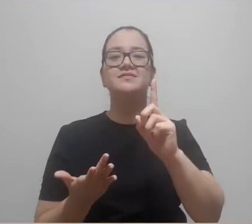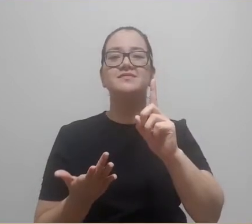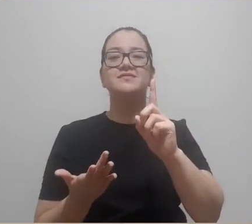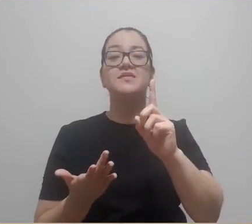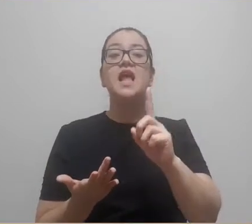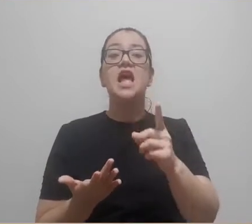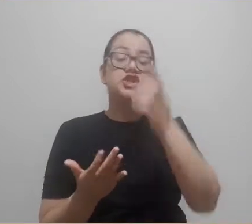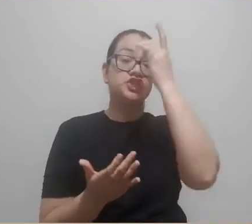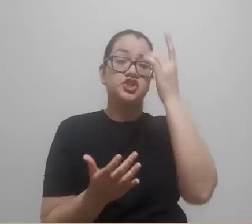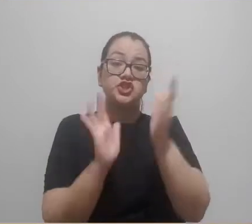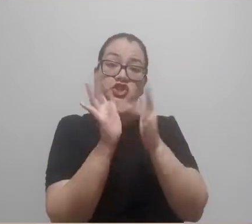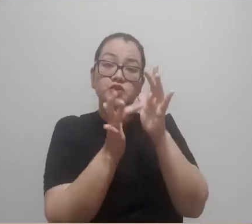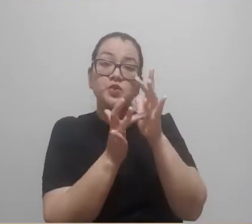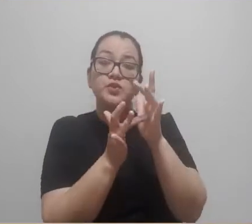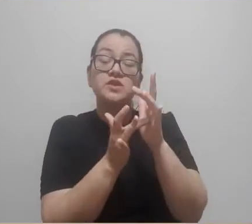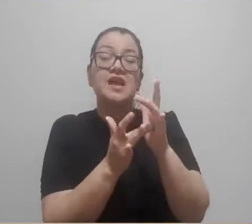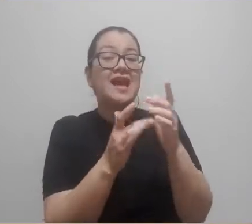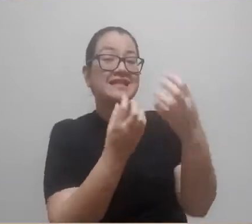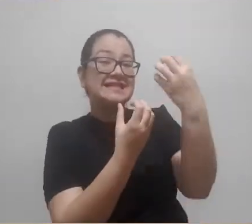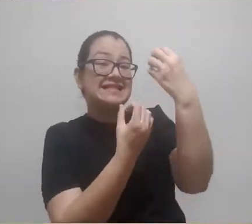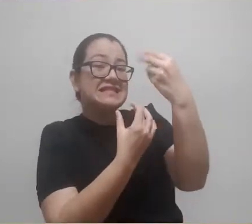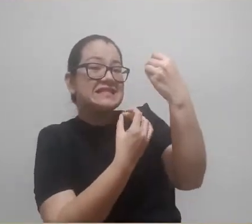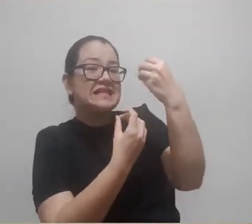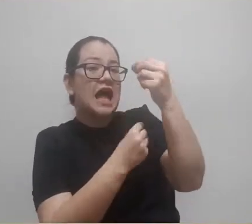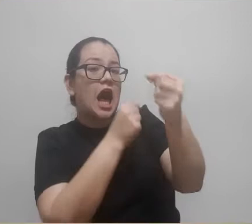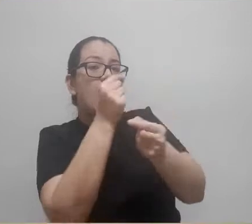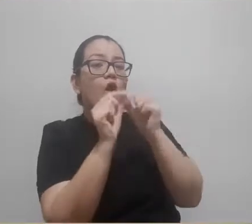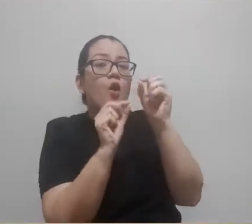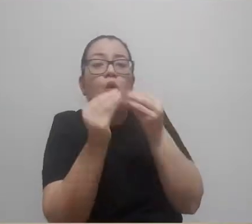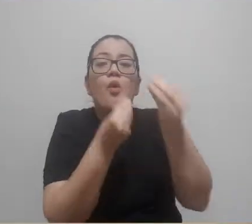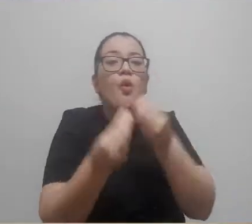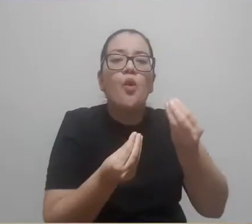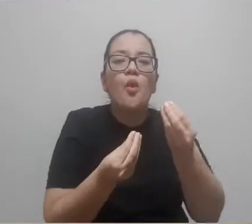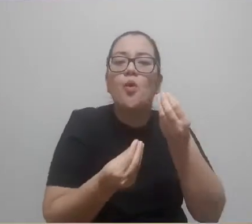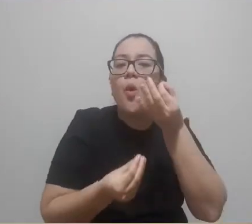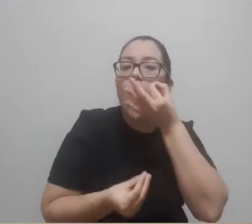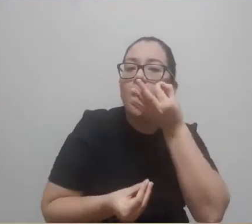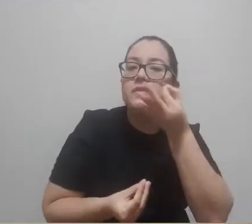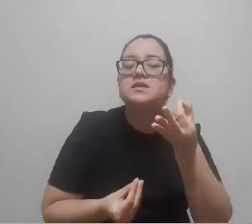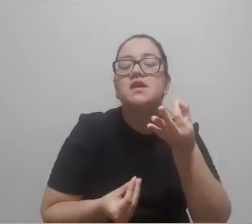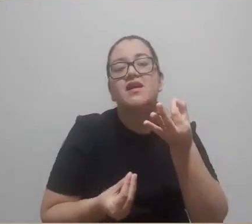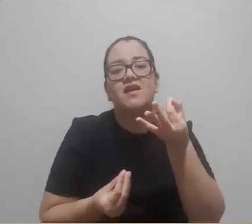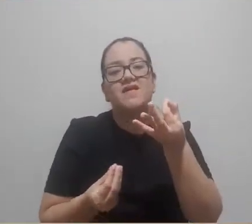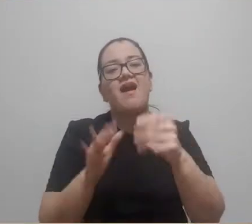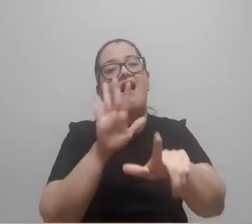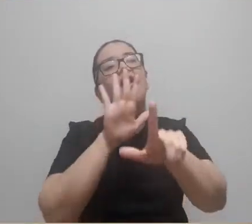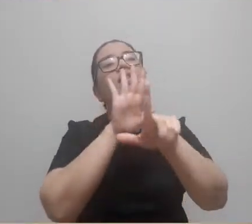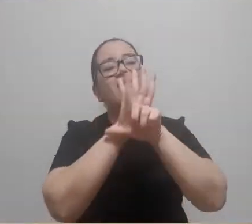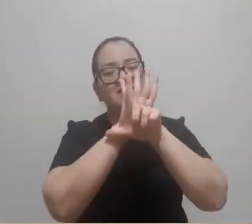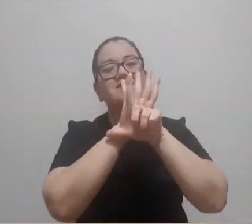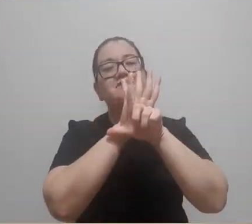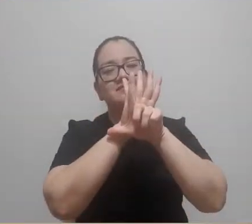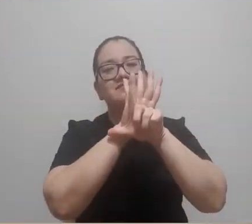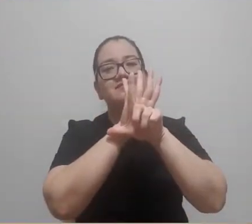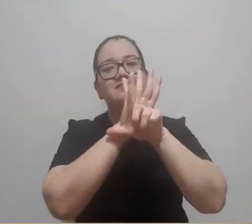de capacitar-nos a observar a lei. Que nessa observância, nessa transformação que a